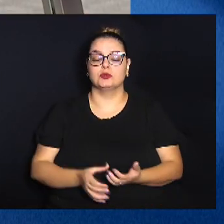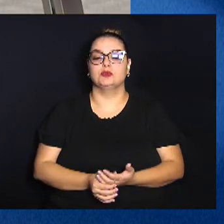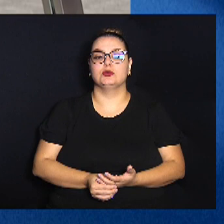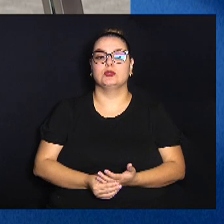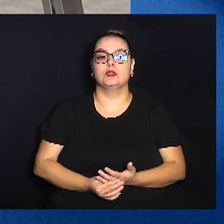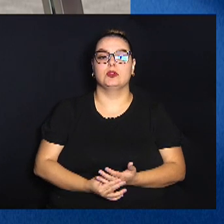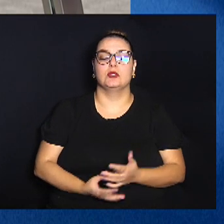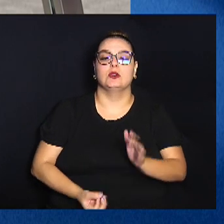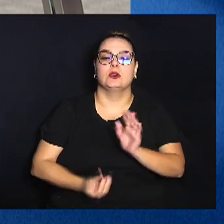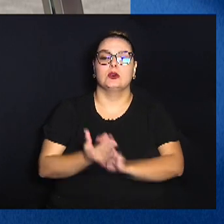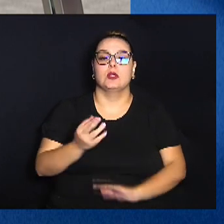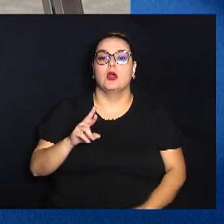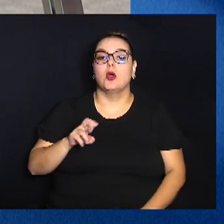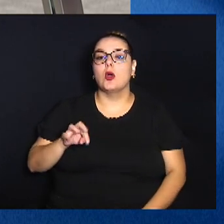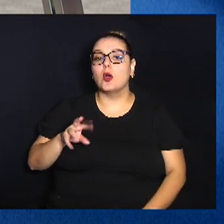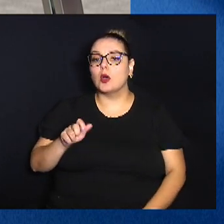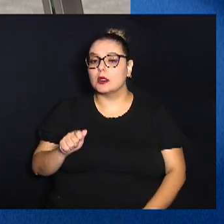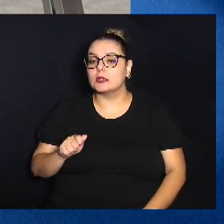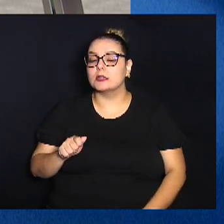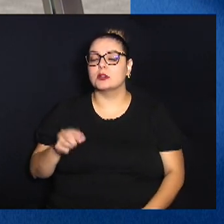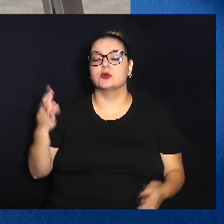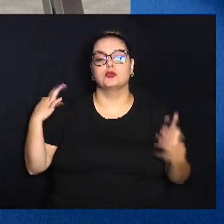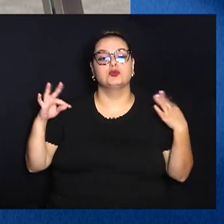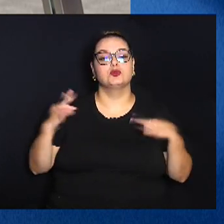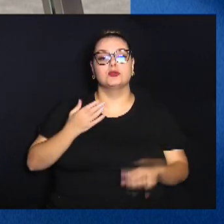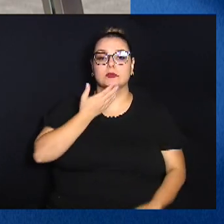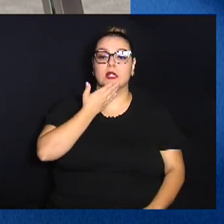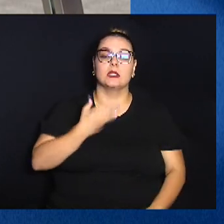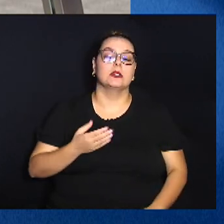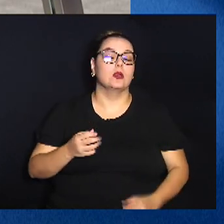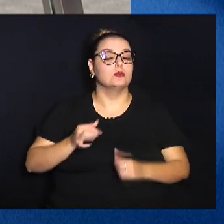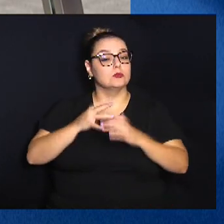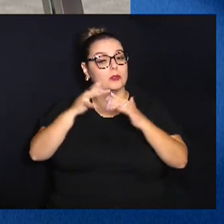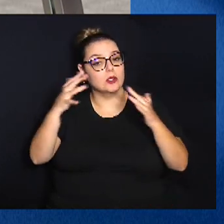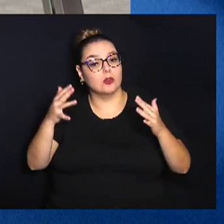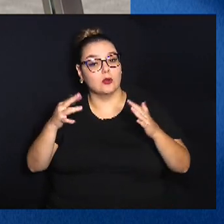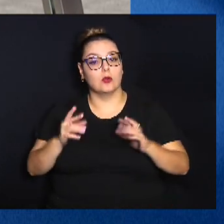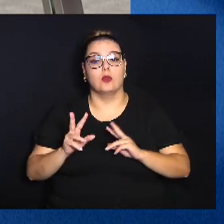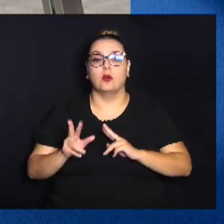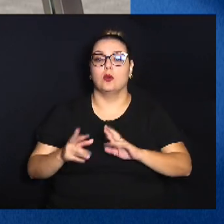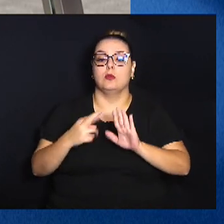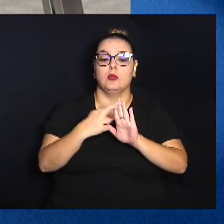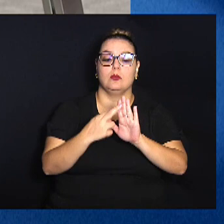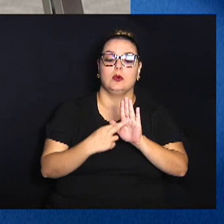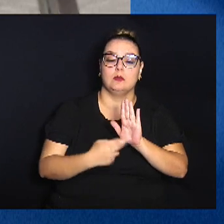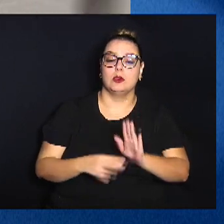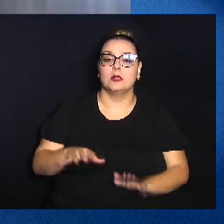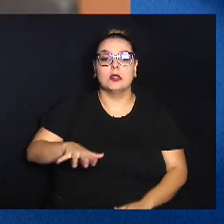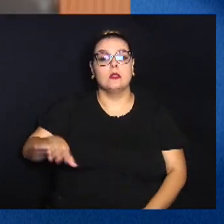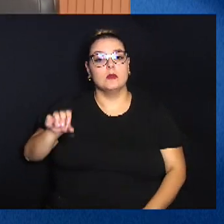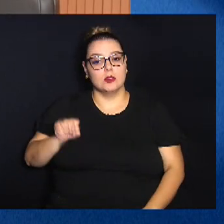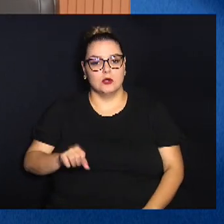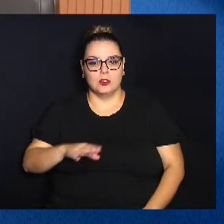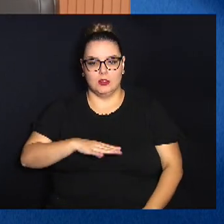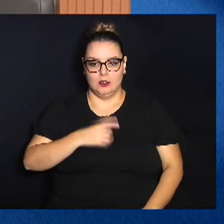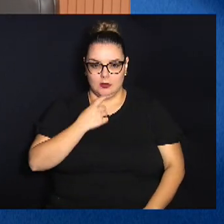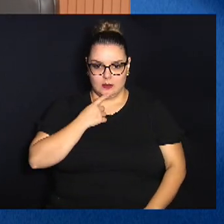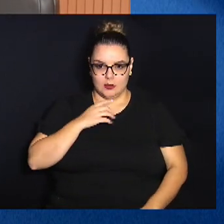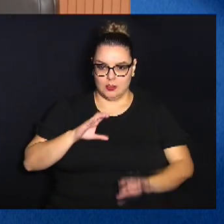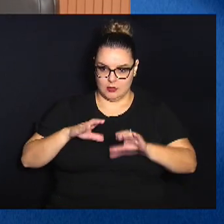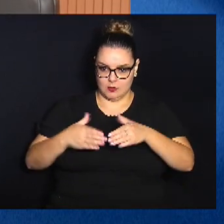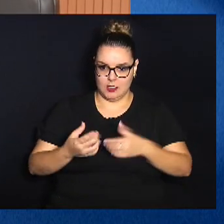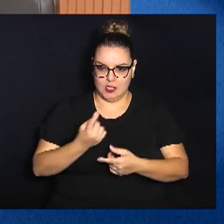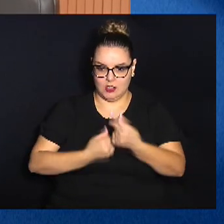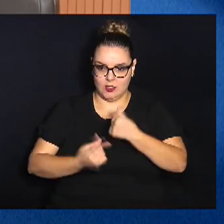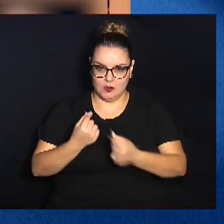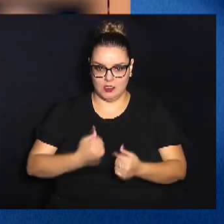institui Rota Turística Natal Iluminado como roteiro na região sul de Campinas. Comissão de